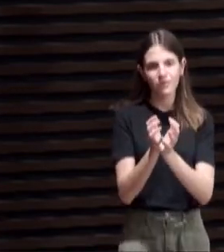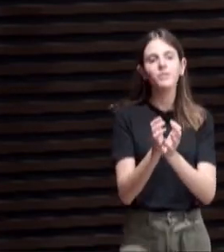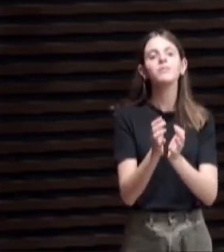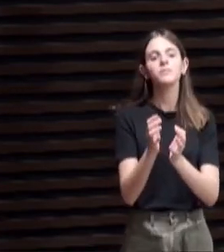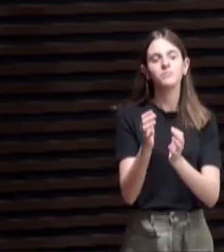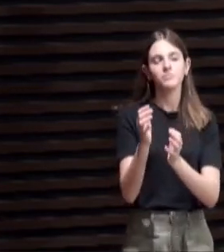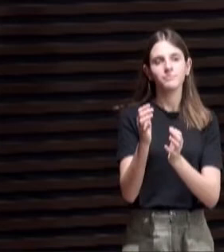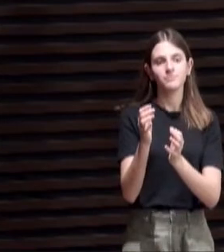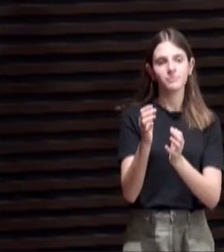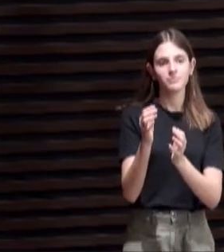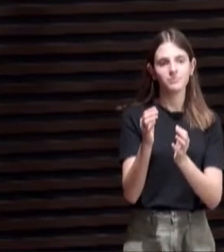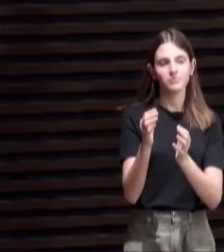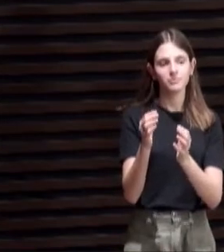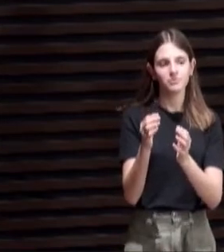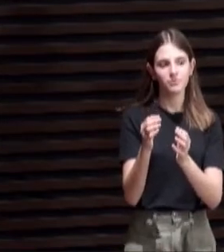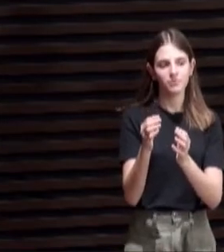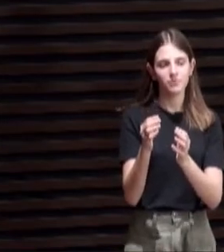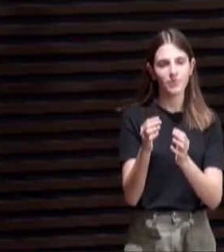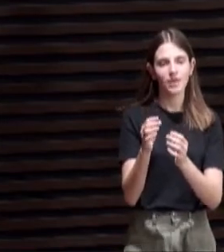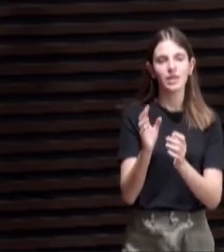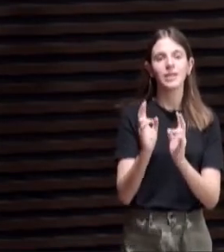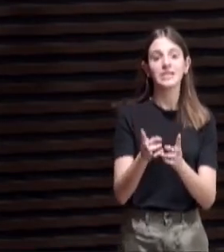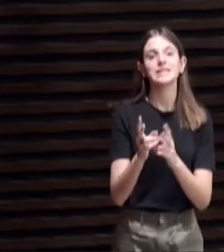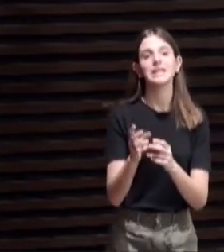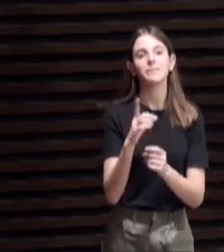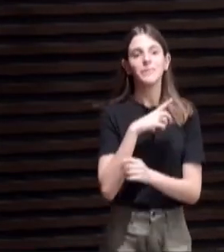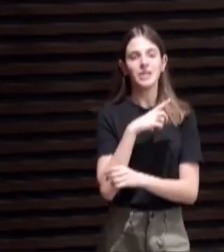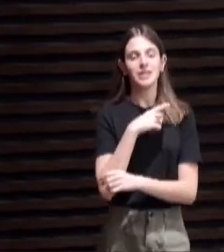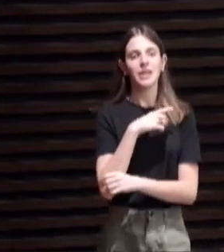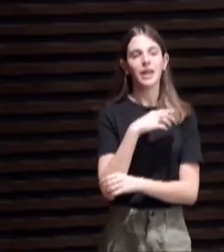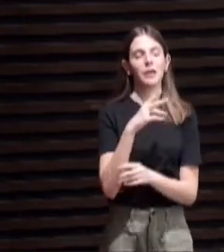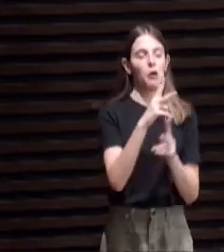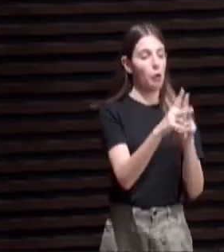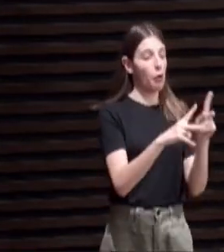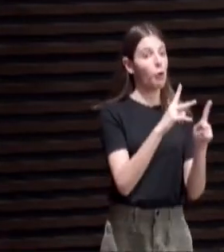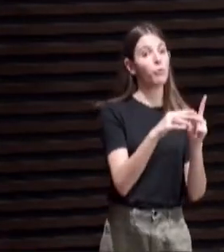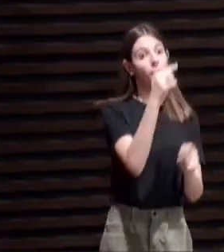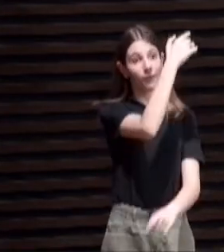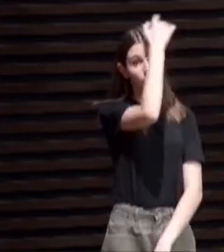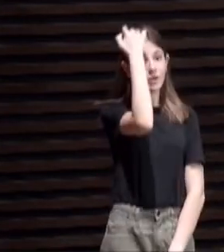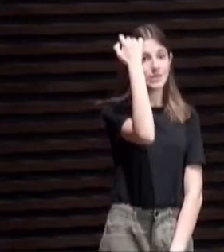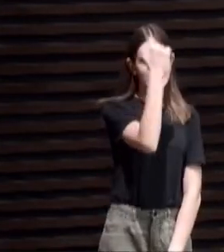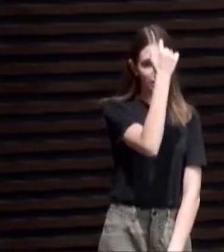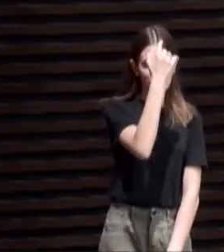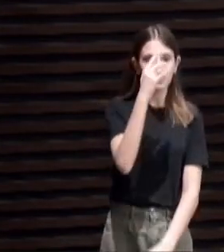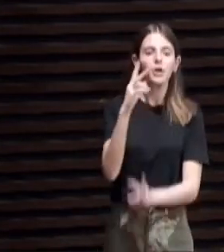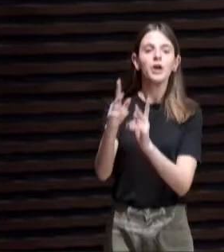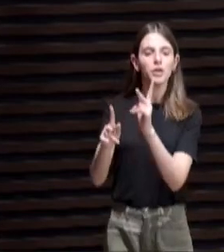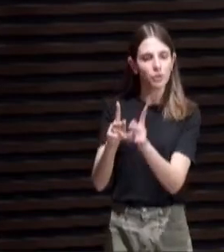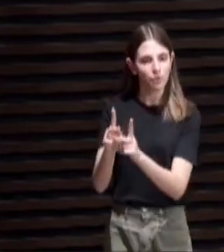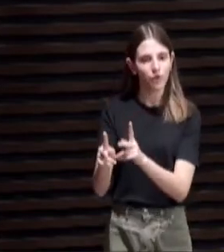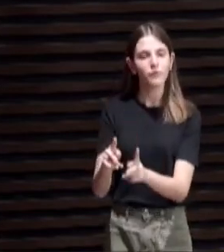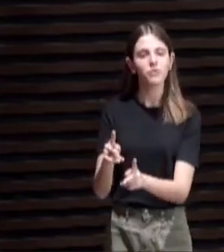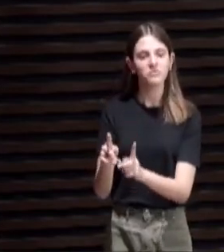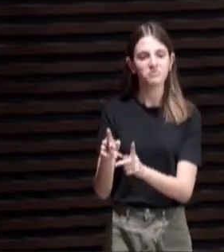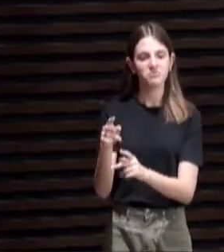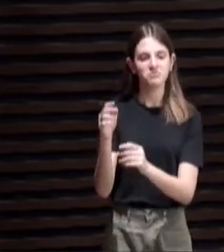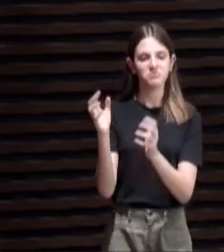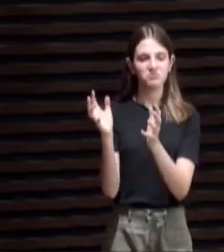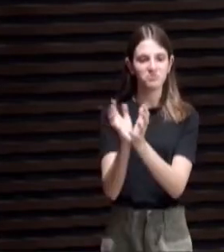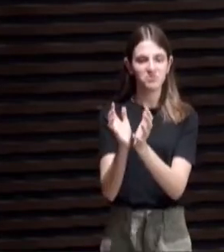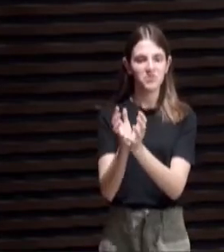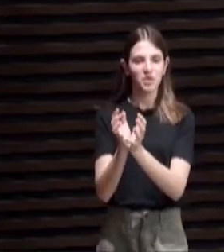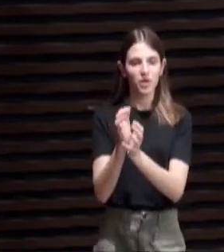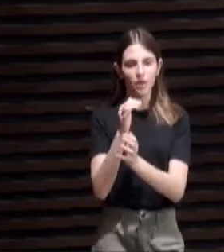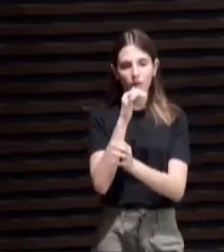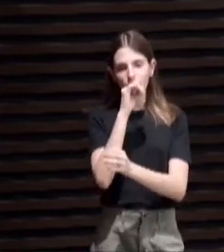têm a casta dos santos e a casta dos crentes tortuosos. Aquele crente meio, meu Deus, como é que é a história desse